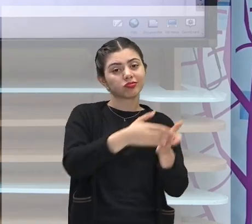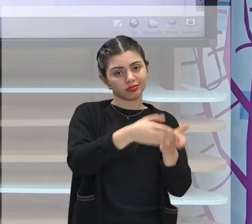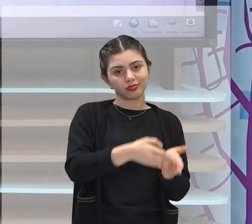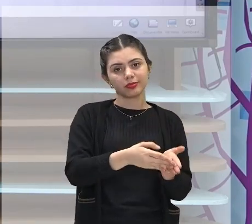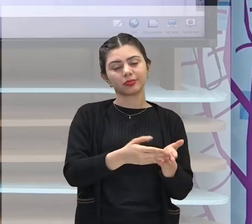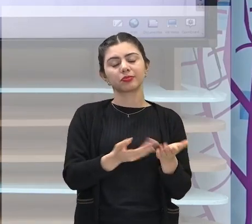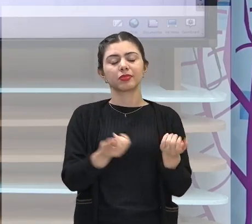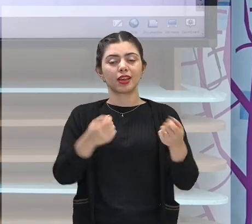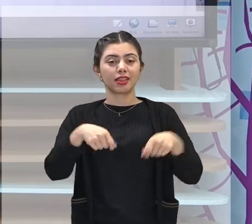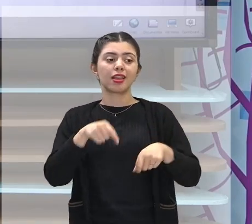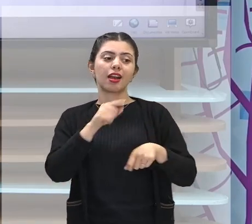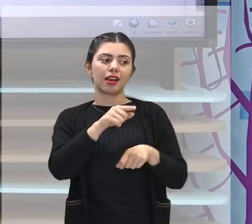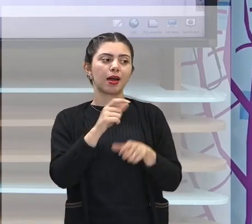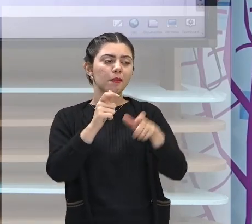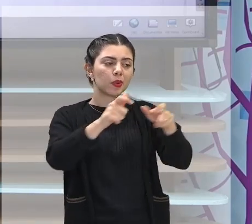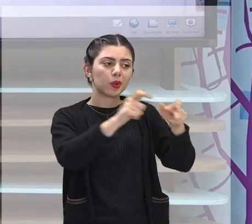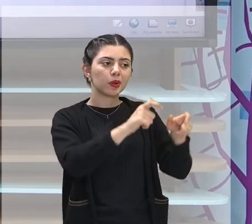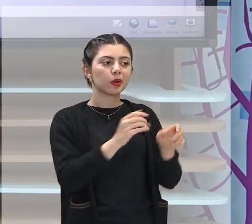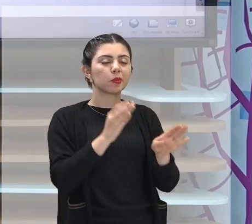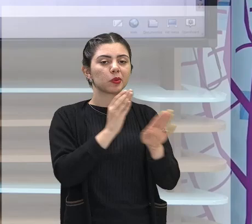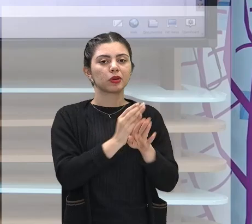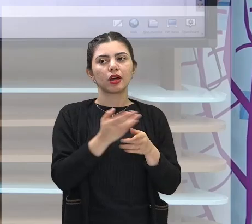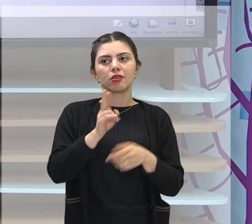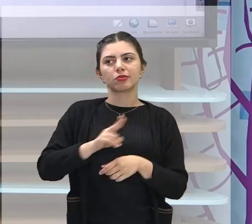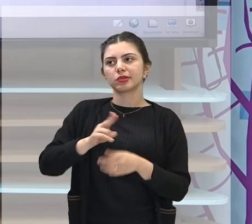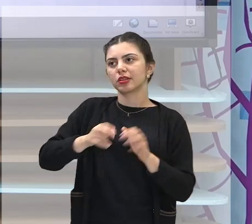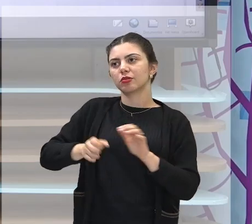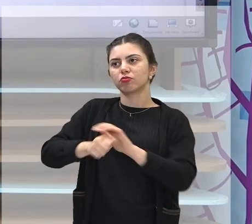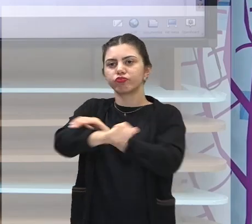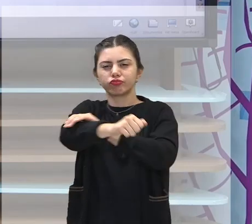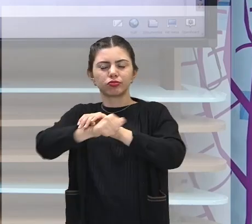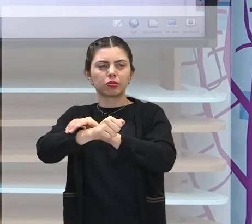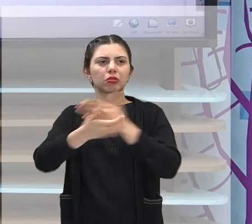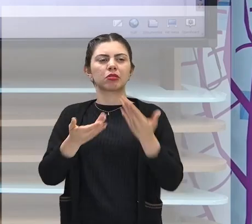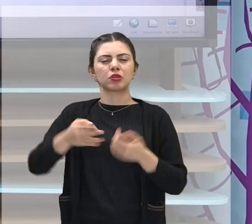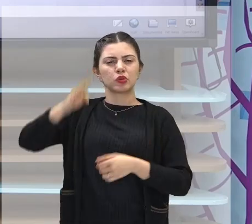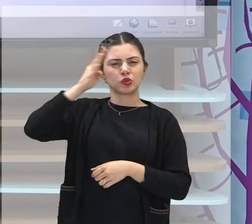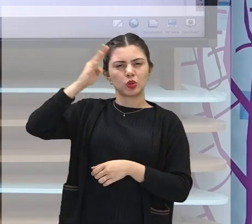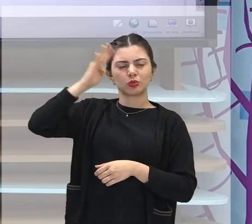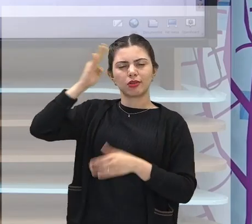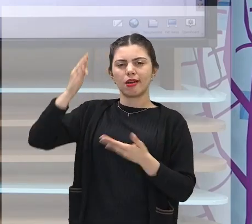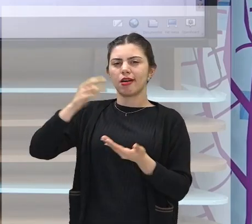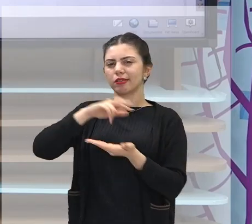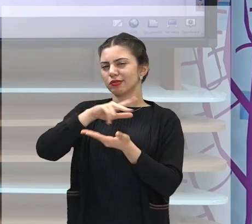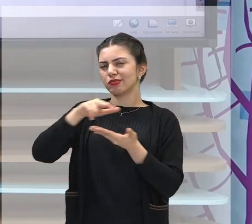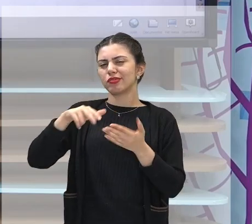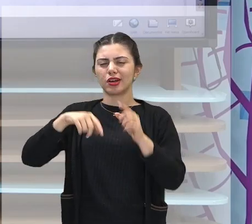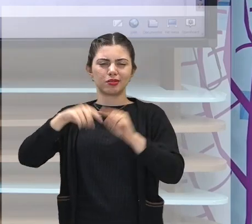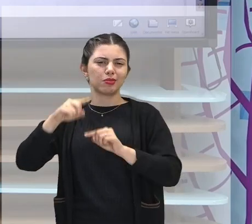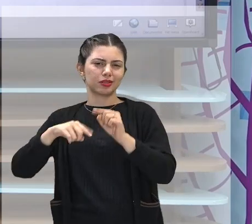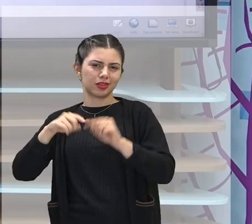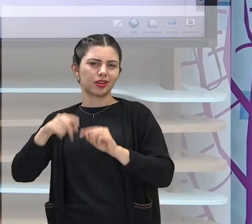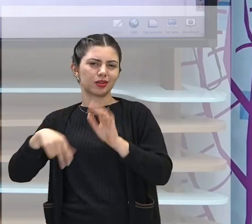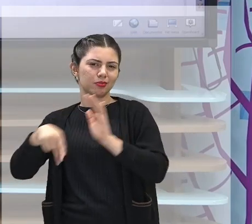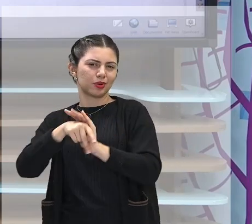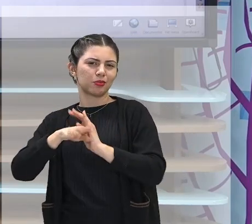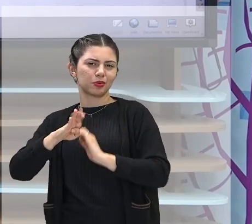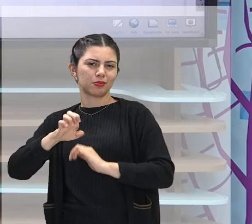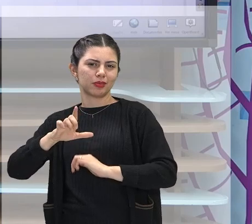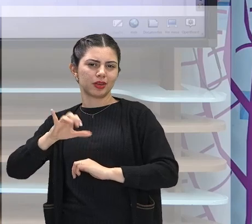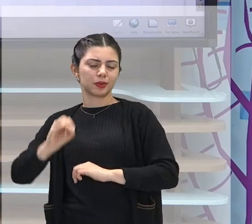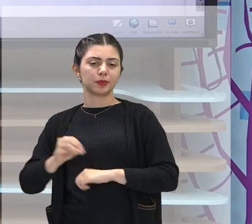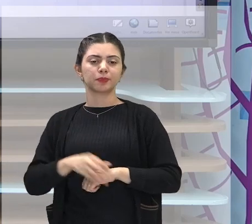fosse lançar-se ao mar com canhões, soldados e outros artefatos bélicos, para que